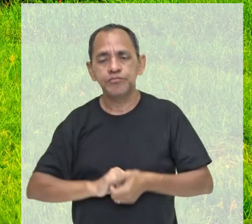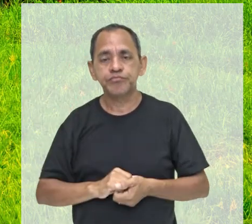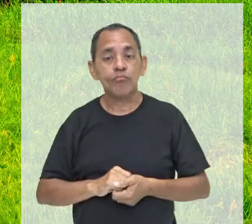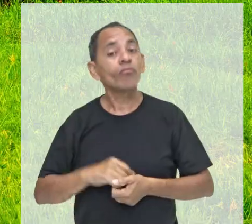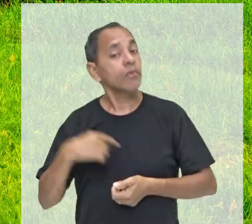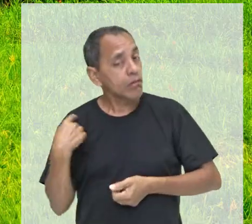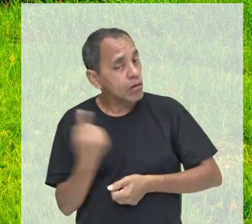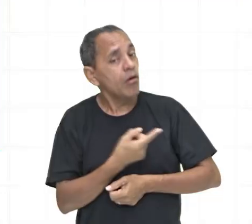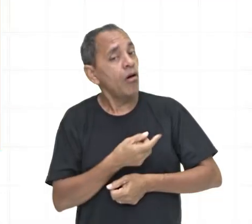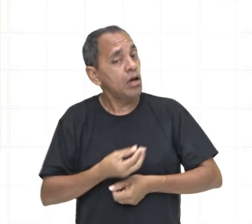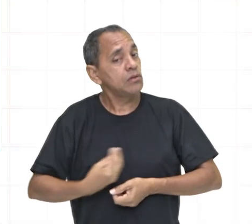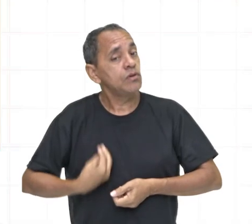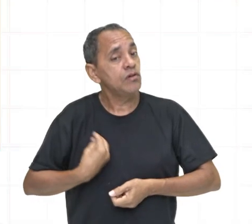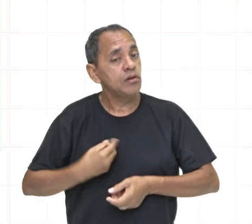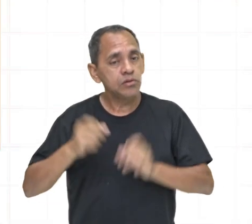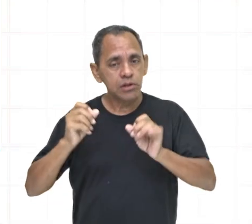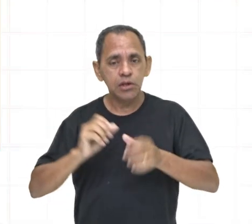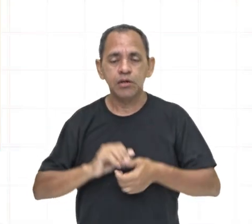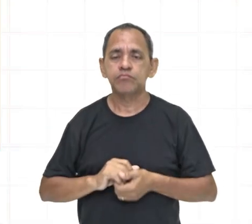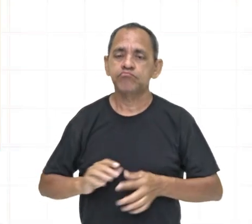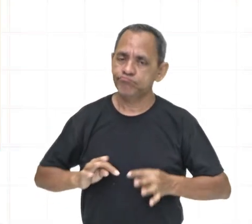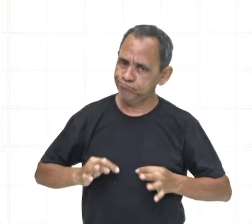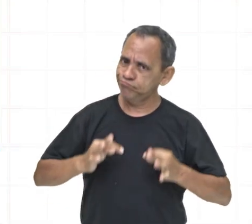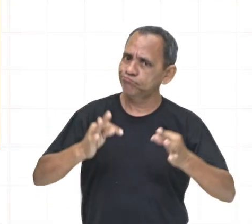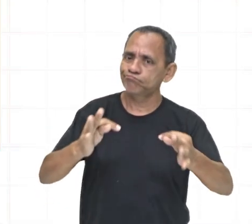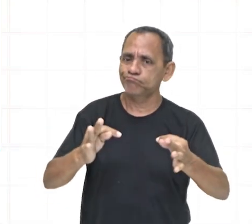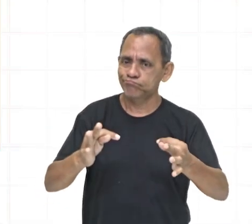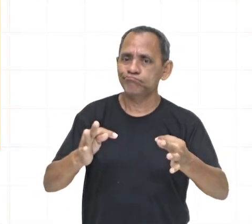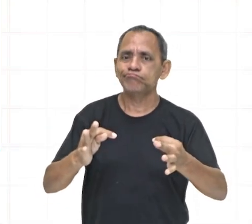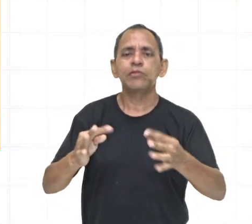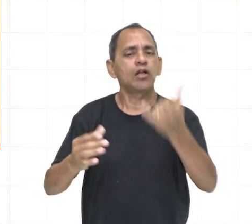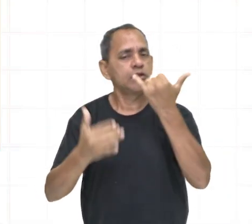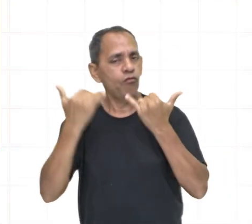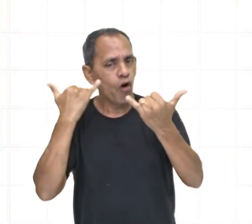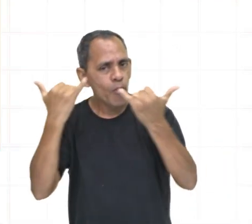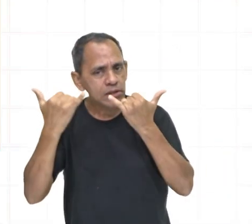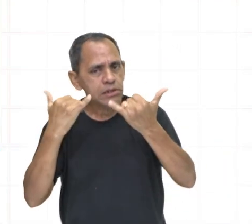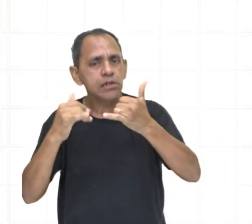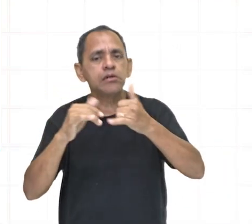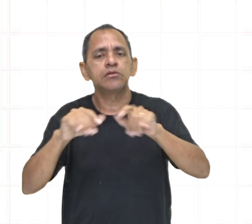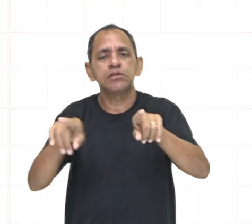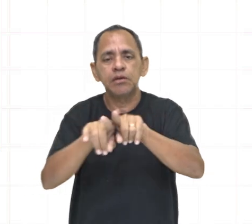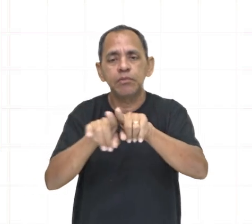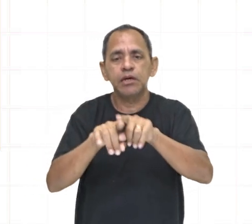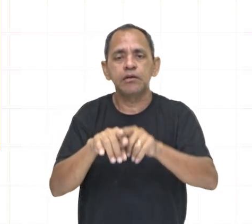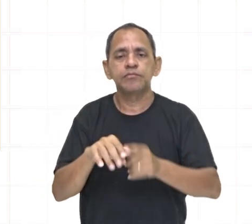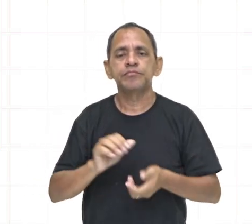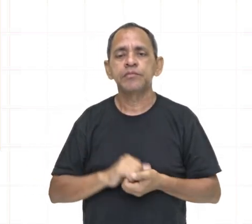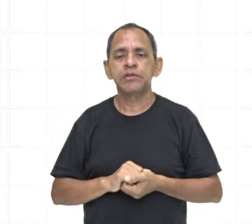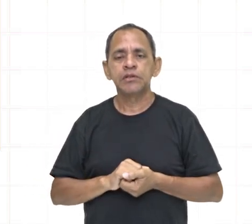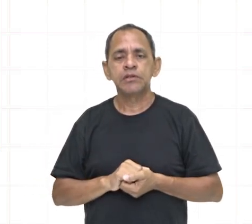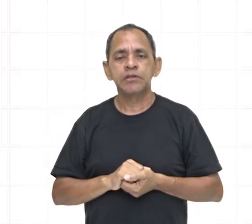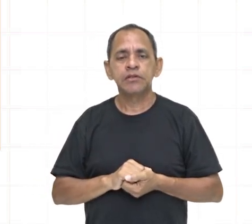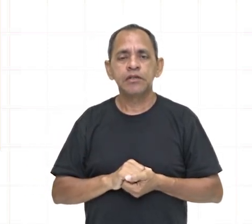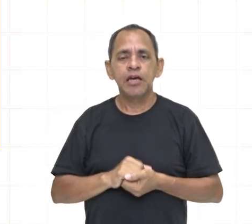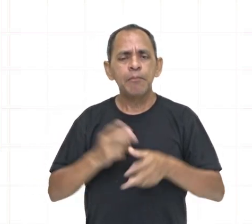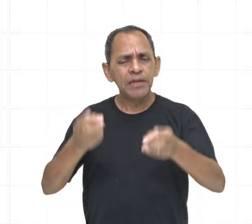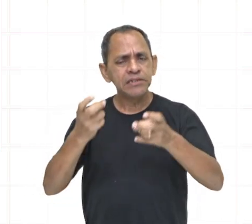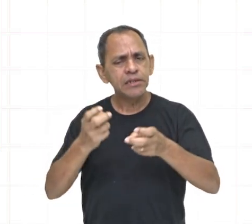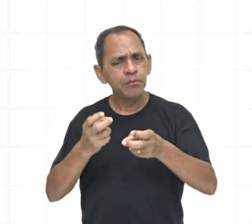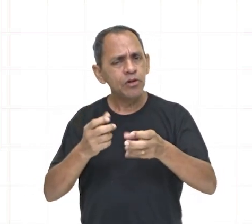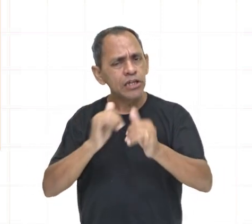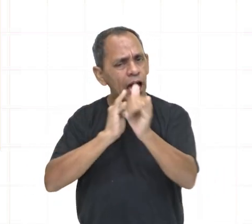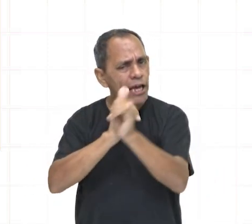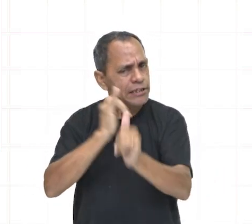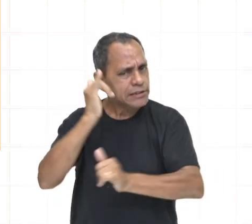esse momento, que vai ser o quê? A tecnologia da informação e a internet das